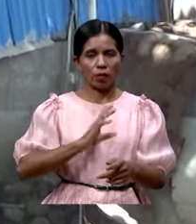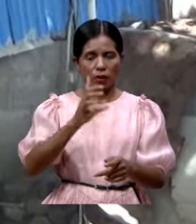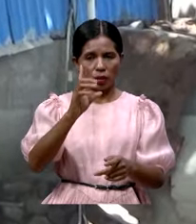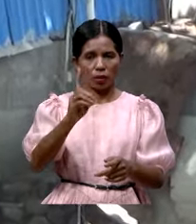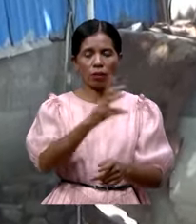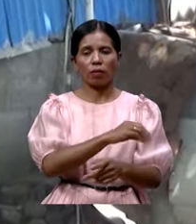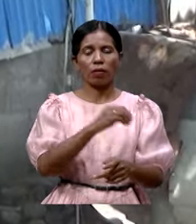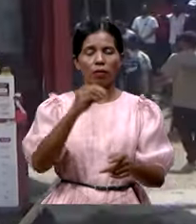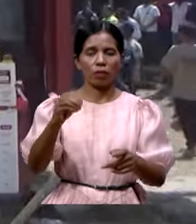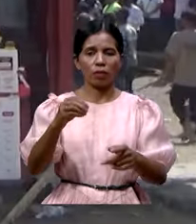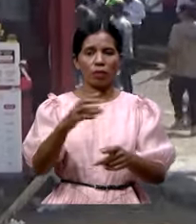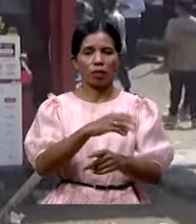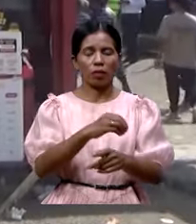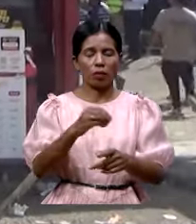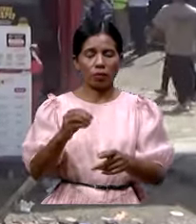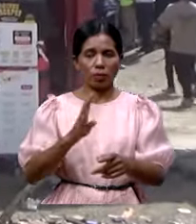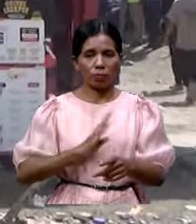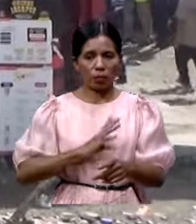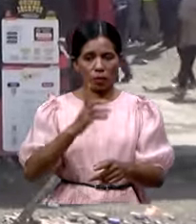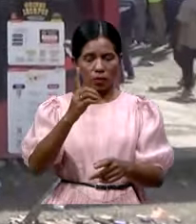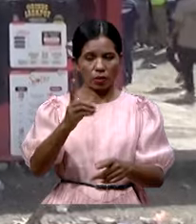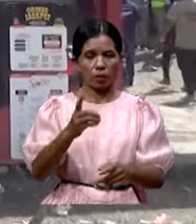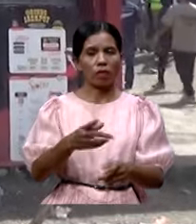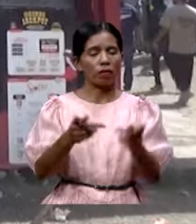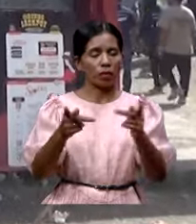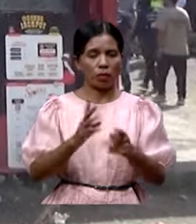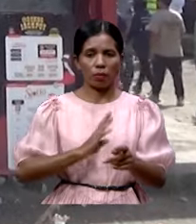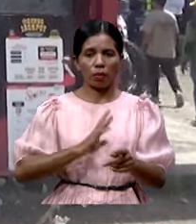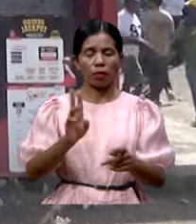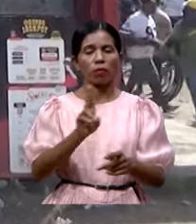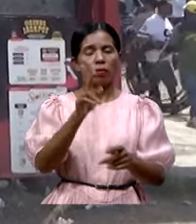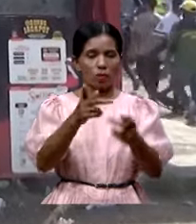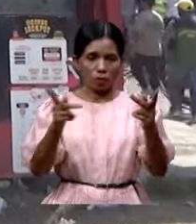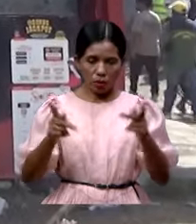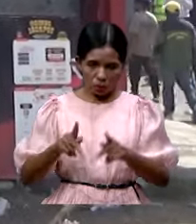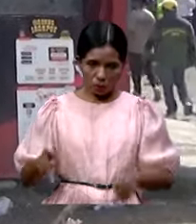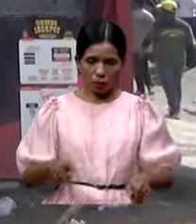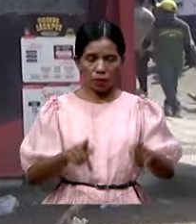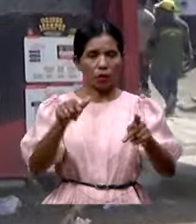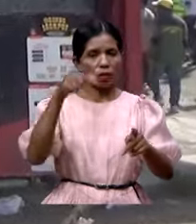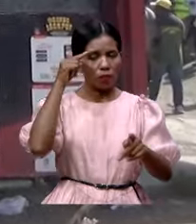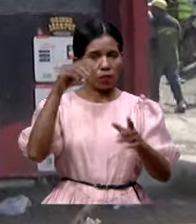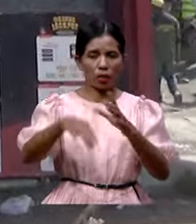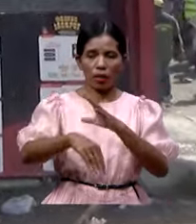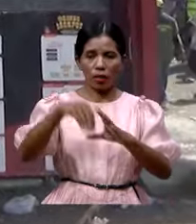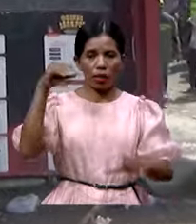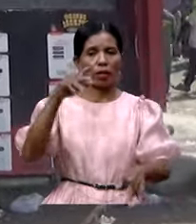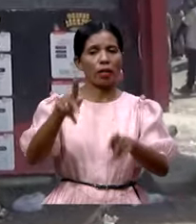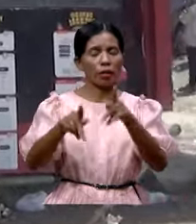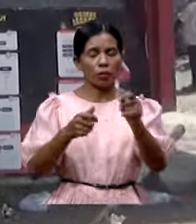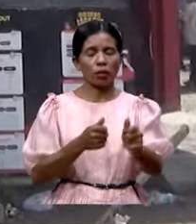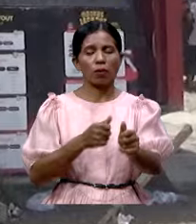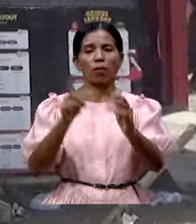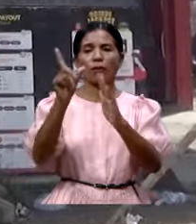Aitara Claran, Raikoto, Bidau Santana, no terminal Bicorã, nebe ocupa espaço público. Governo Hassai Comunidade Hirakne, baseia